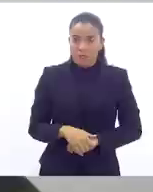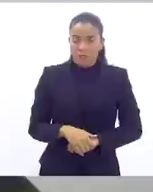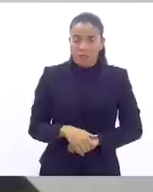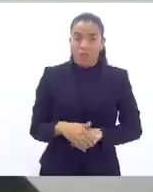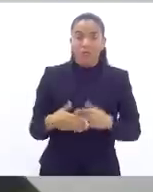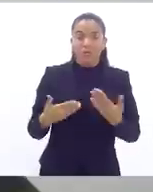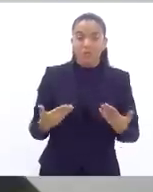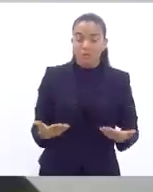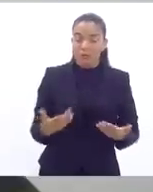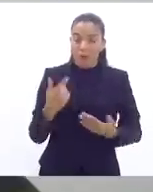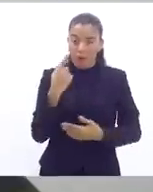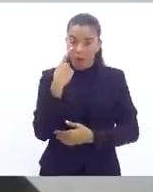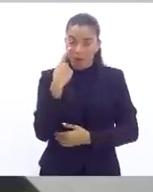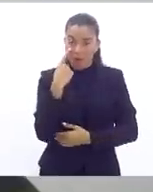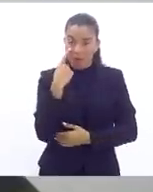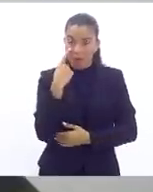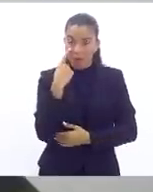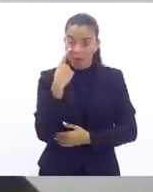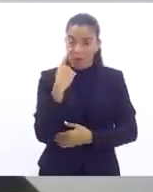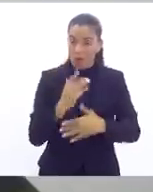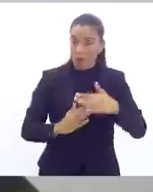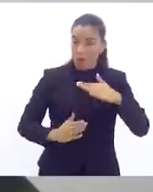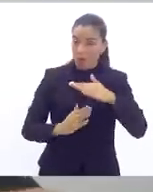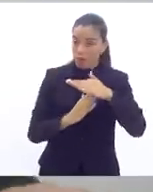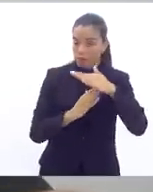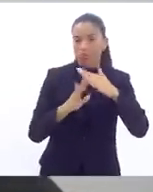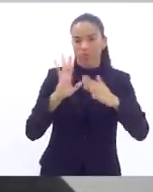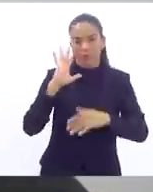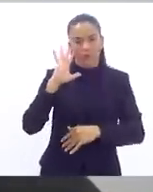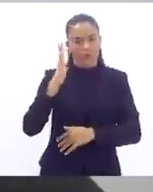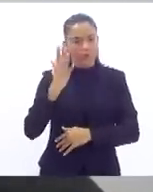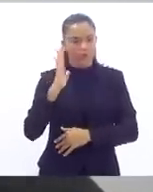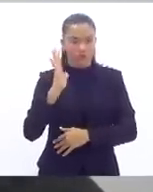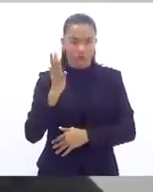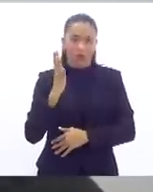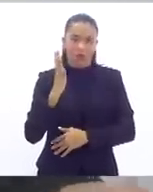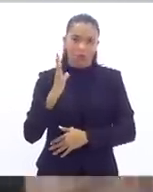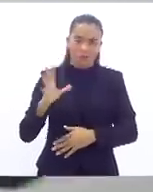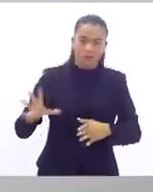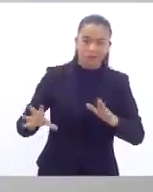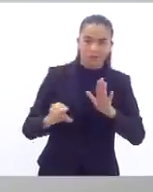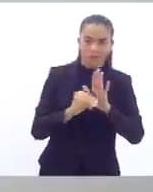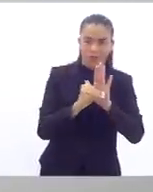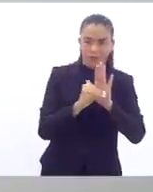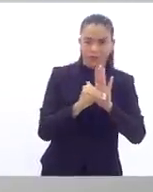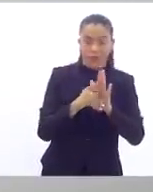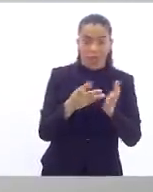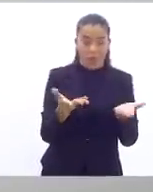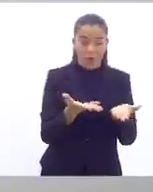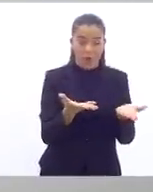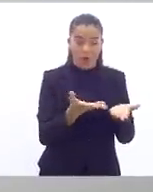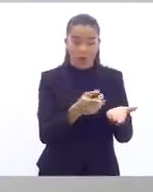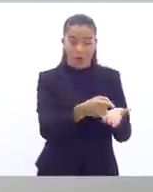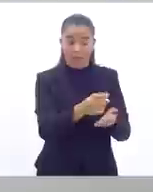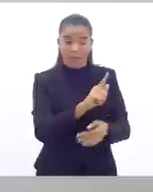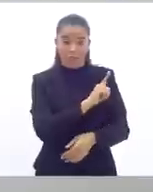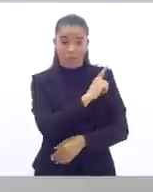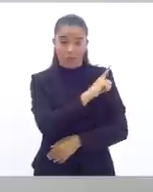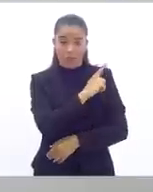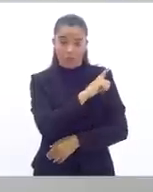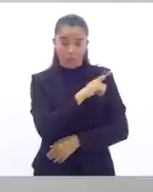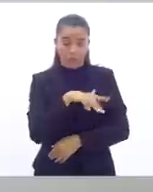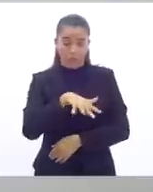Então olha só o teto tá resolvido tá aplicado receba no mês 7 acabei de ter essa posição da minha gestora